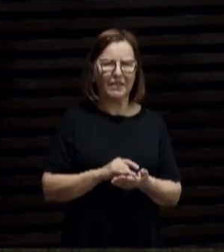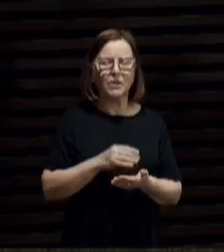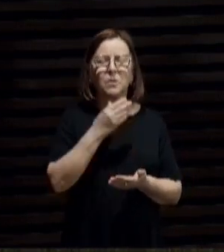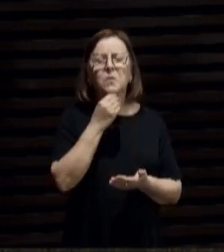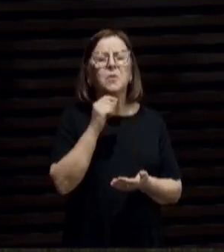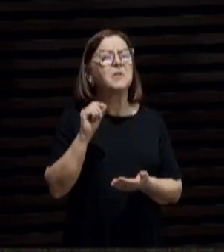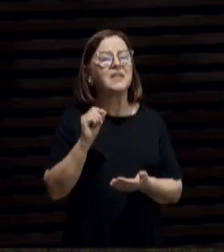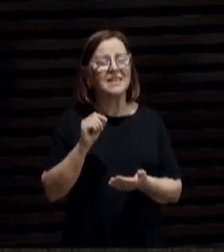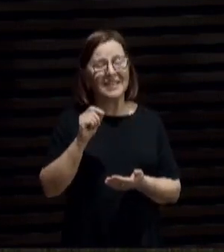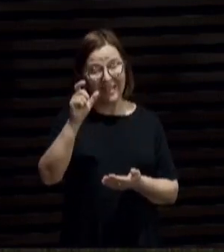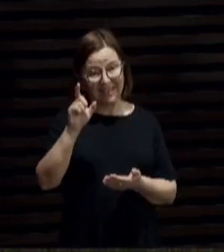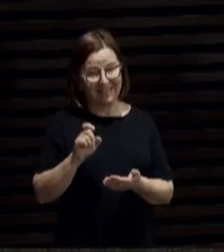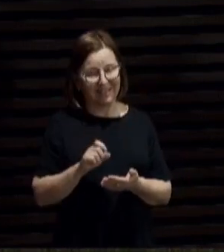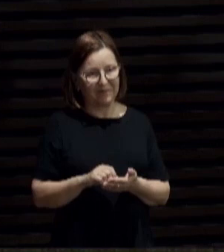12,